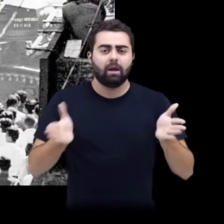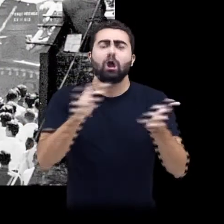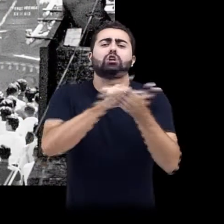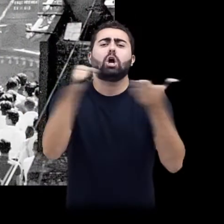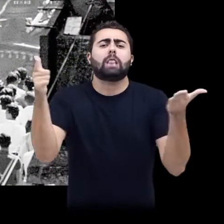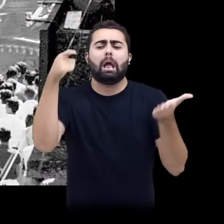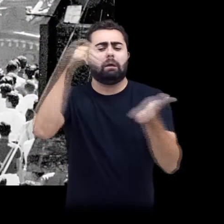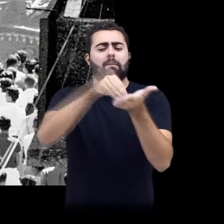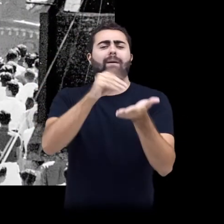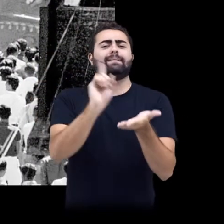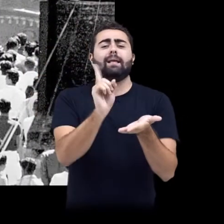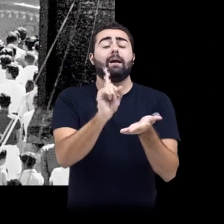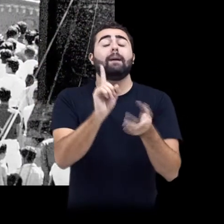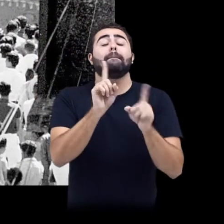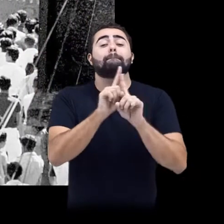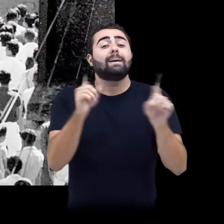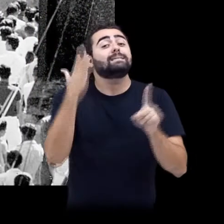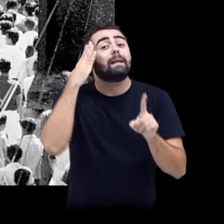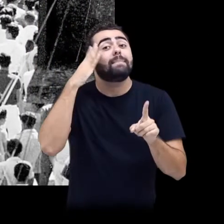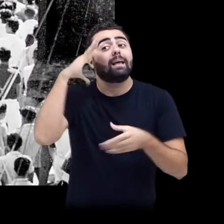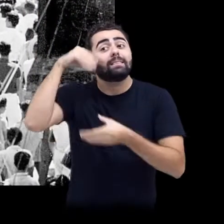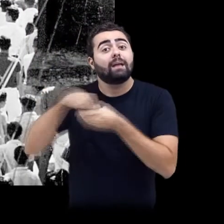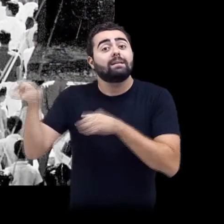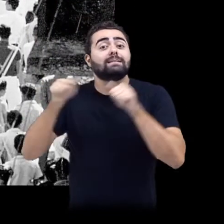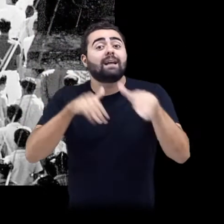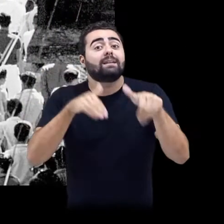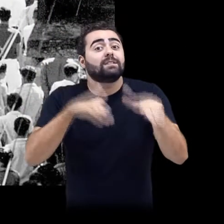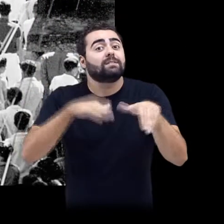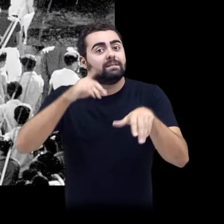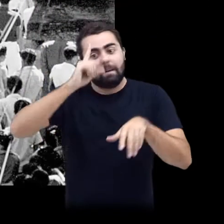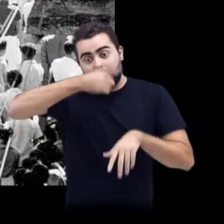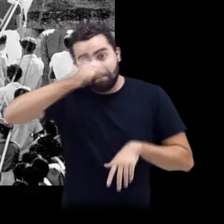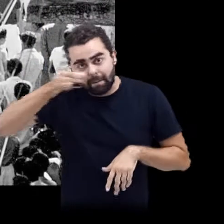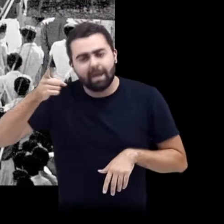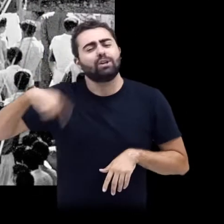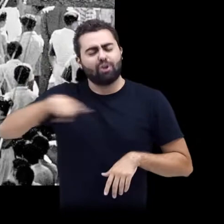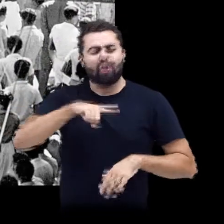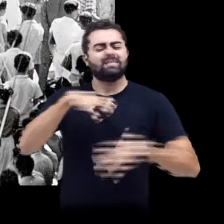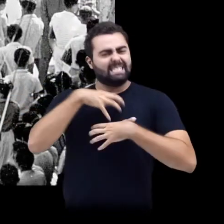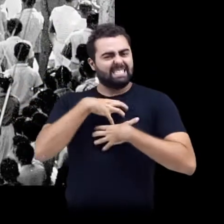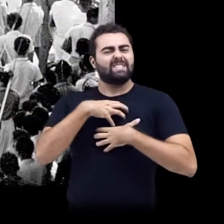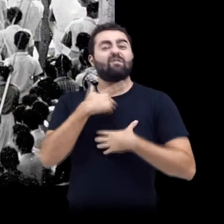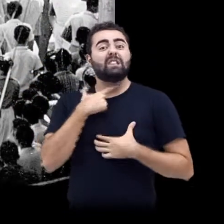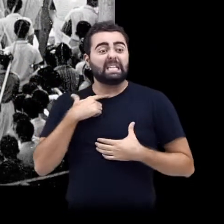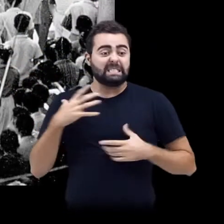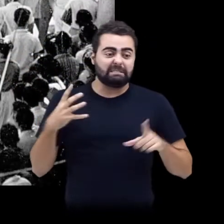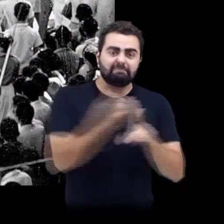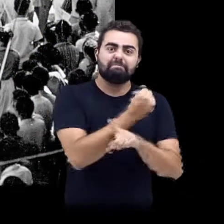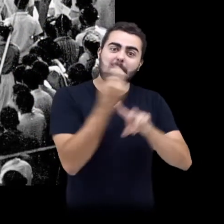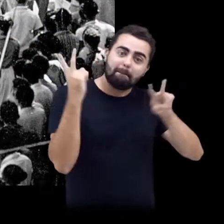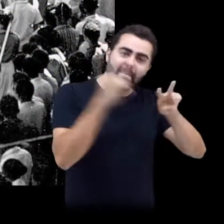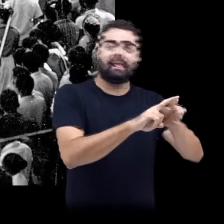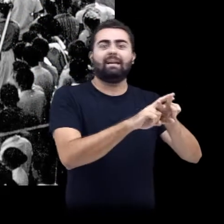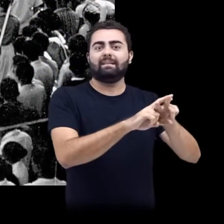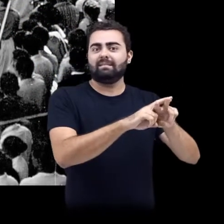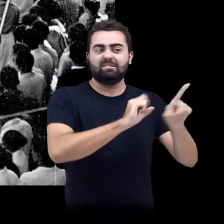jornais, pelos comandos, e era sentido por todos nós. Então